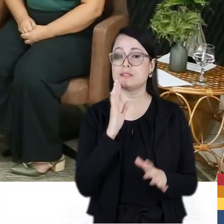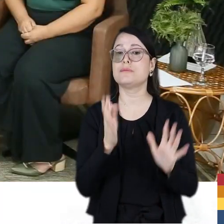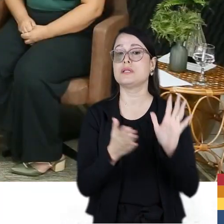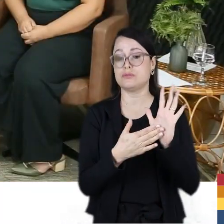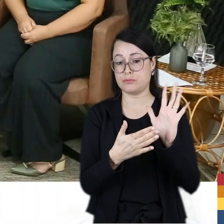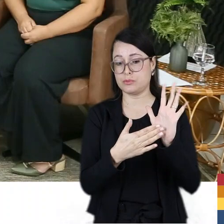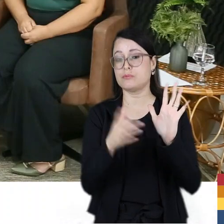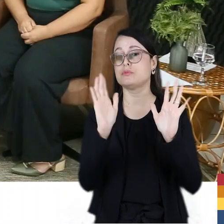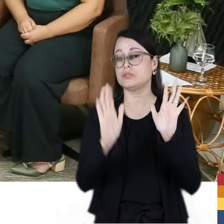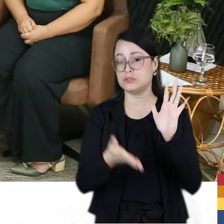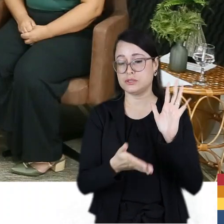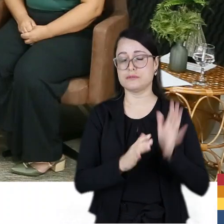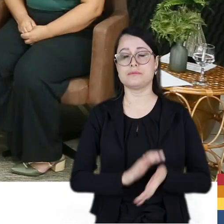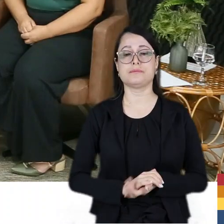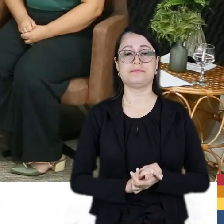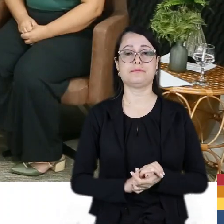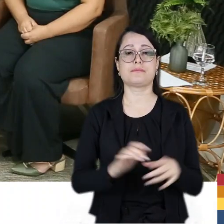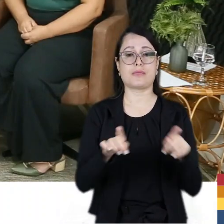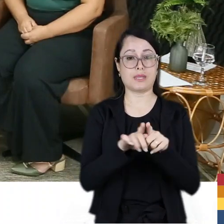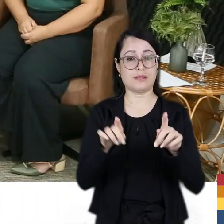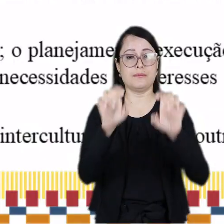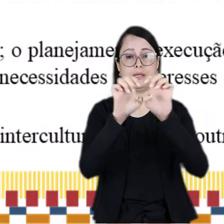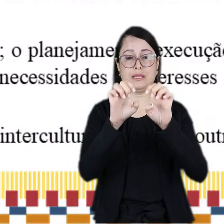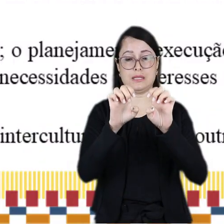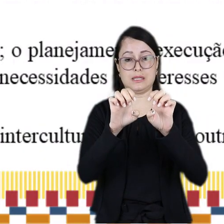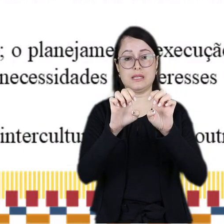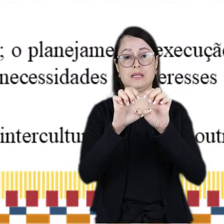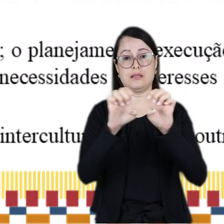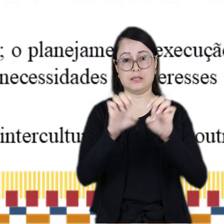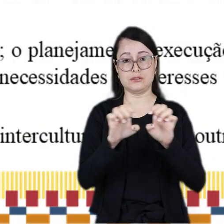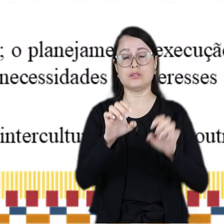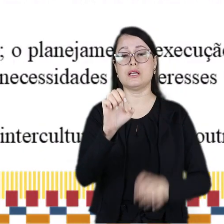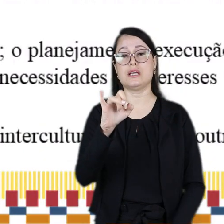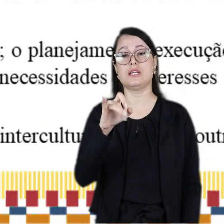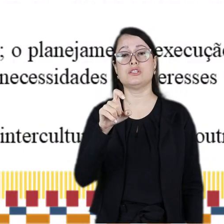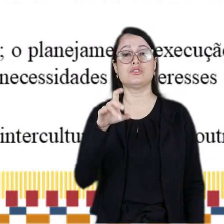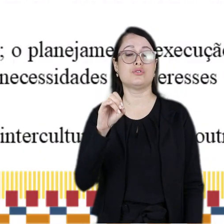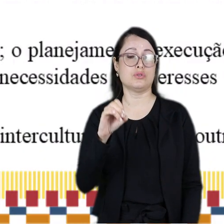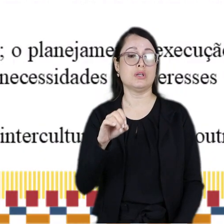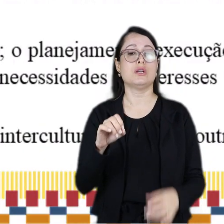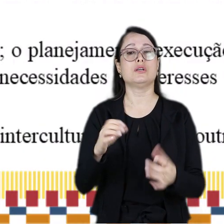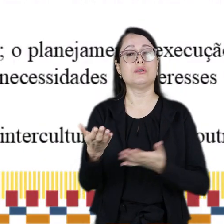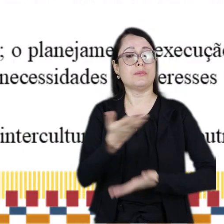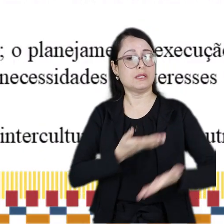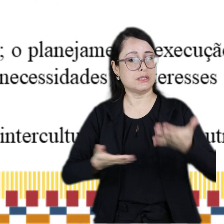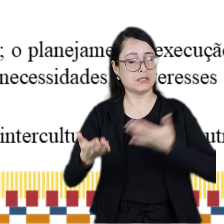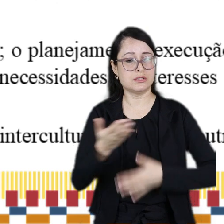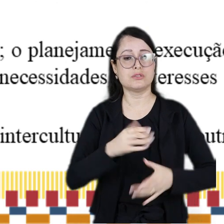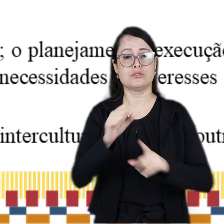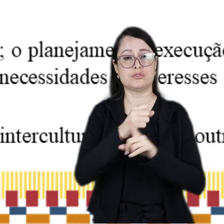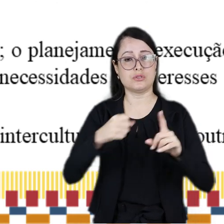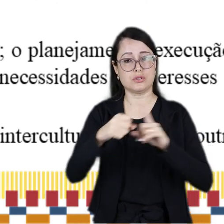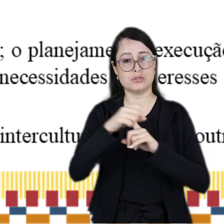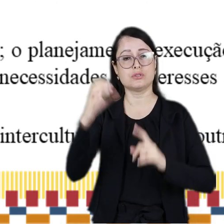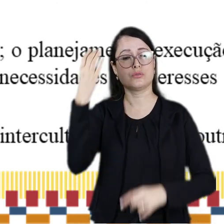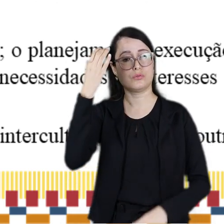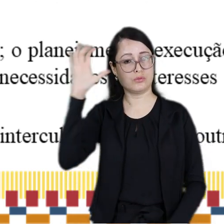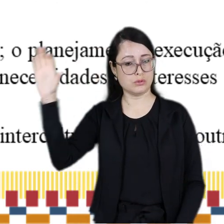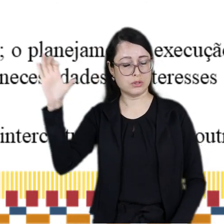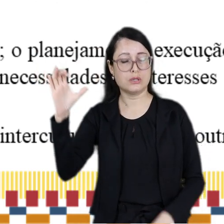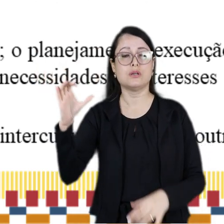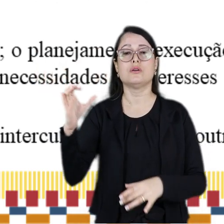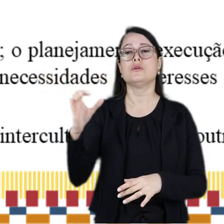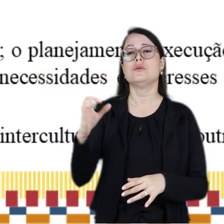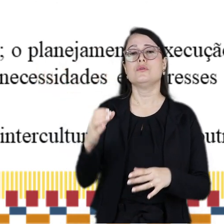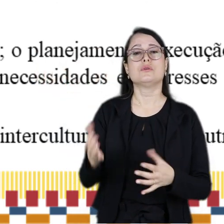Assim, também no eixo de mediação e intervenção sociocultural, nós vamos privilegiar o envolvimento dos estudantes em